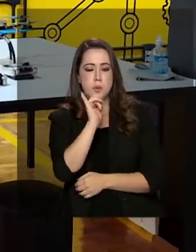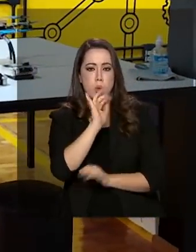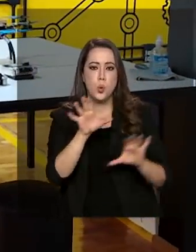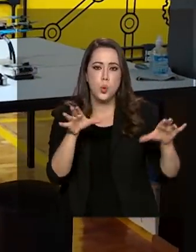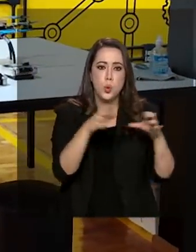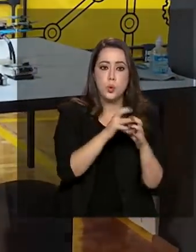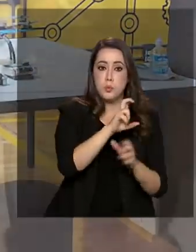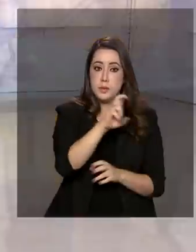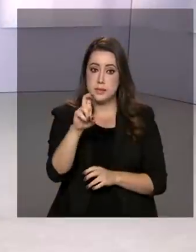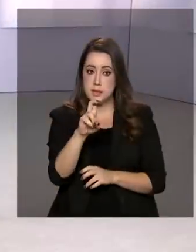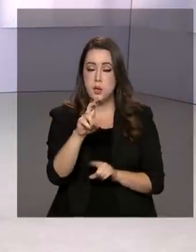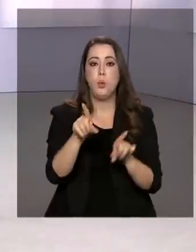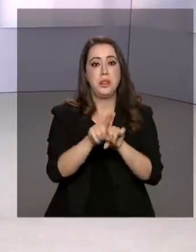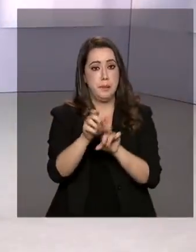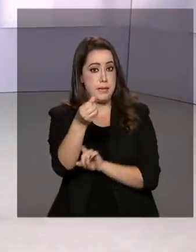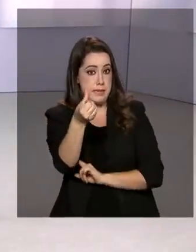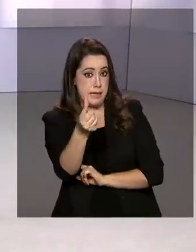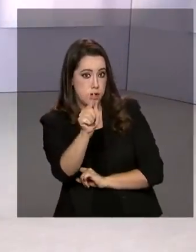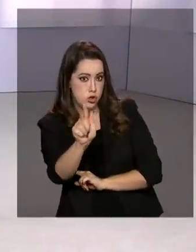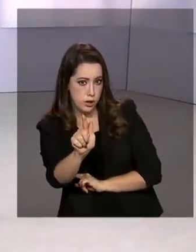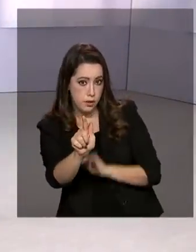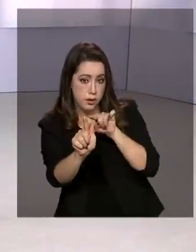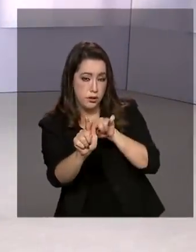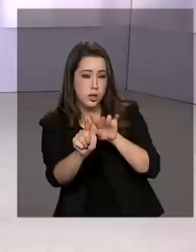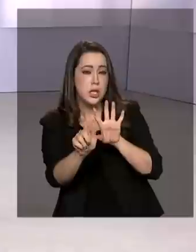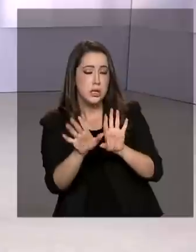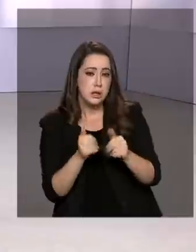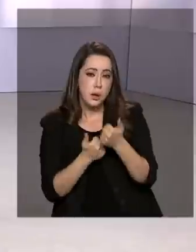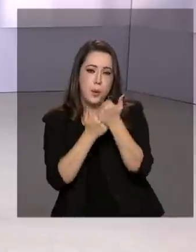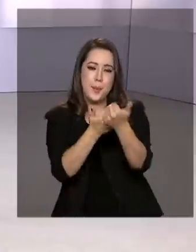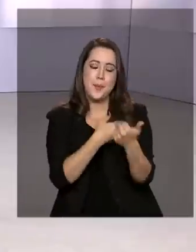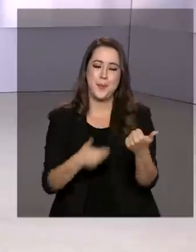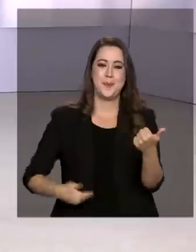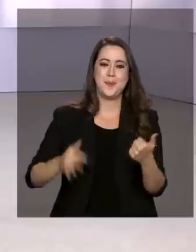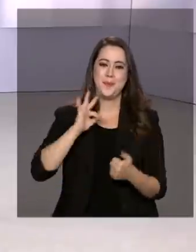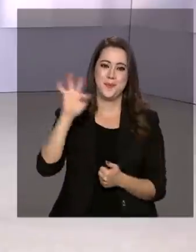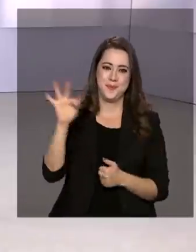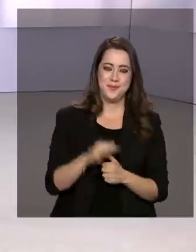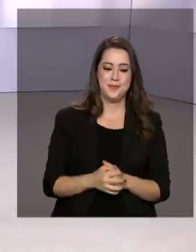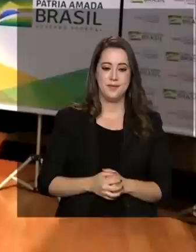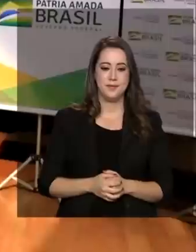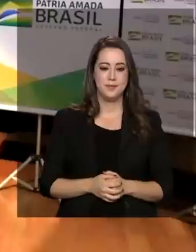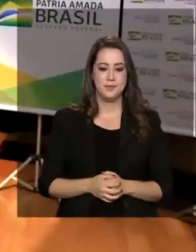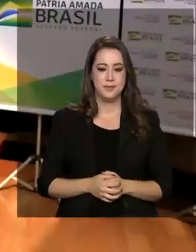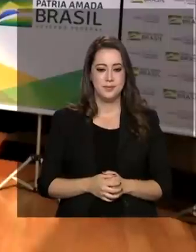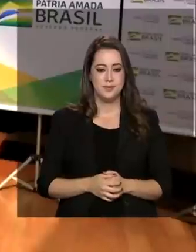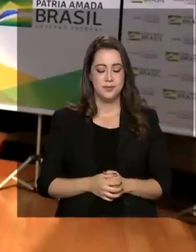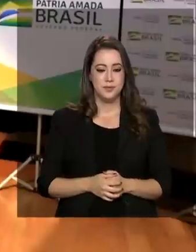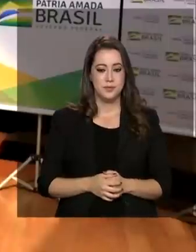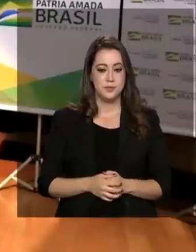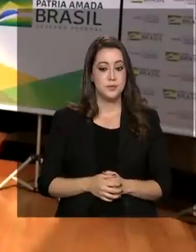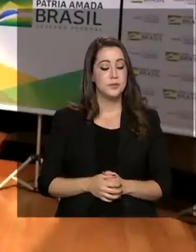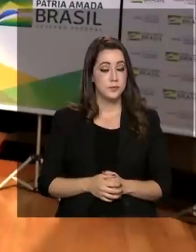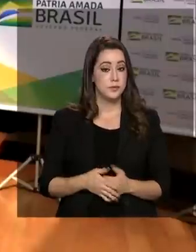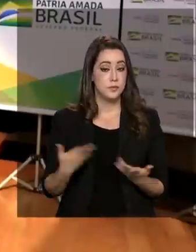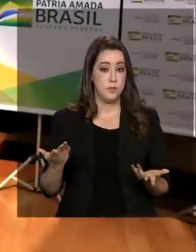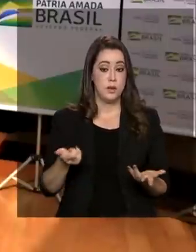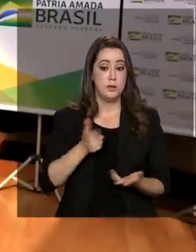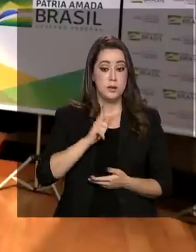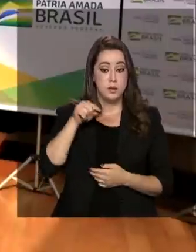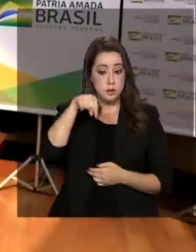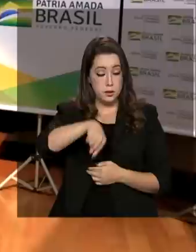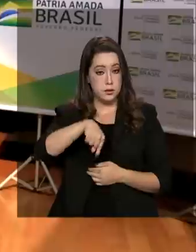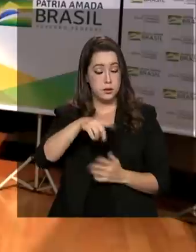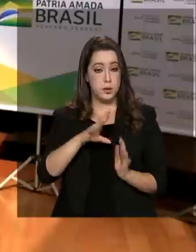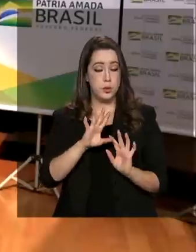5 e 6G, e que contam com o apoio do governo federal. O fato de você ter aqui